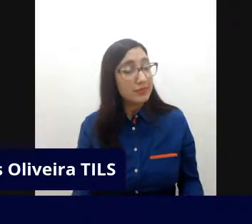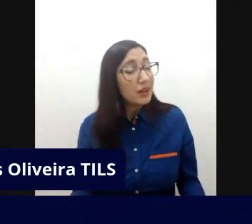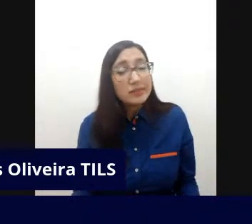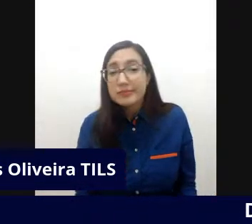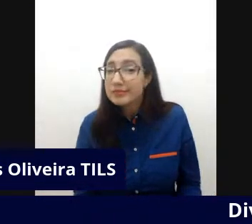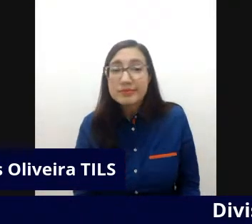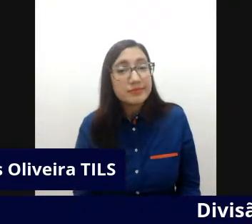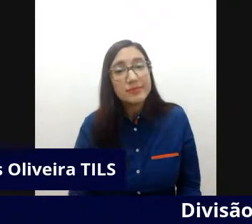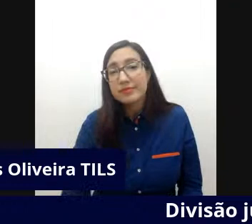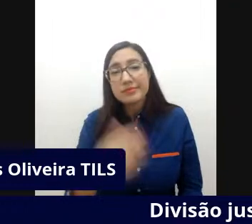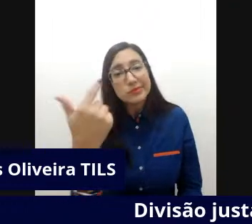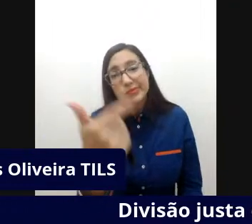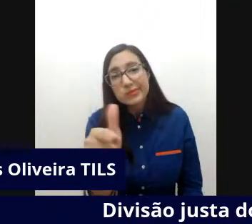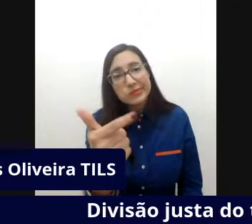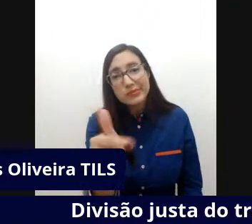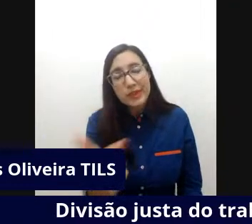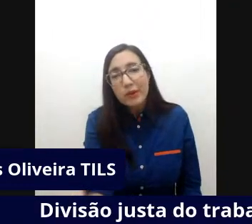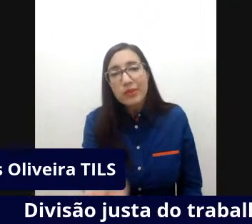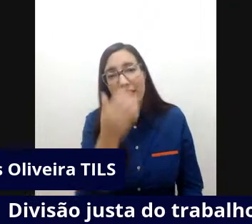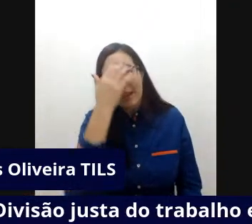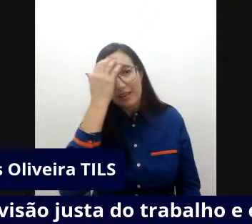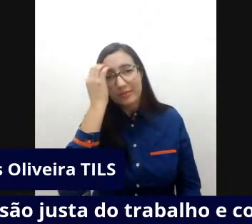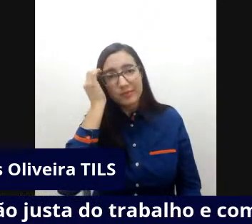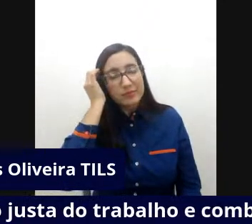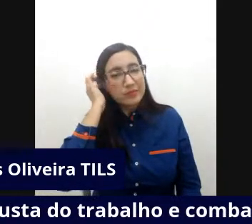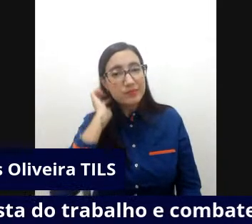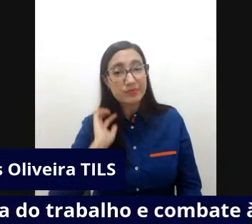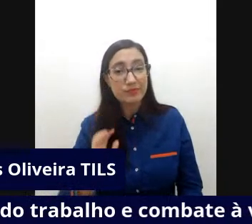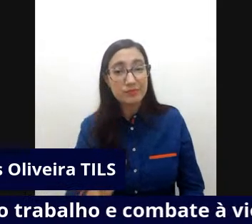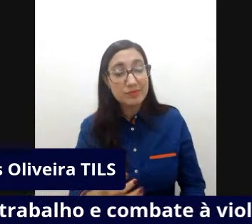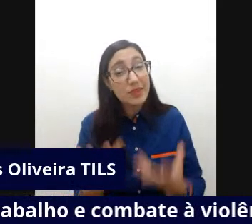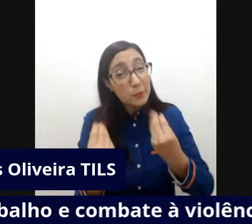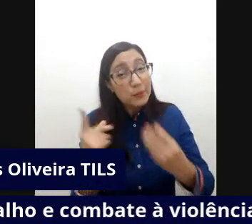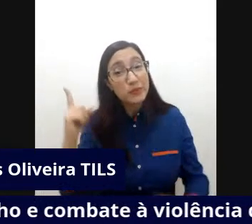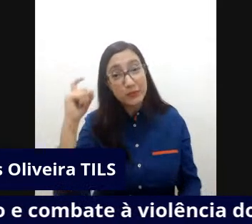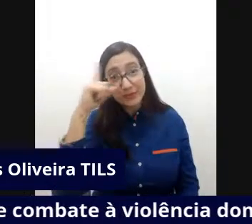praticamente está, como se diz, enxugando gelo, porque são